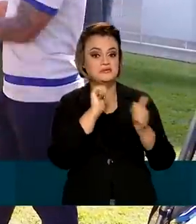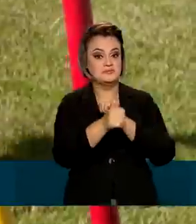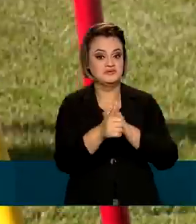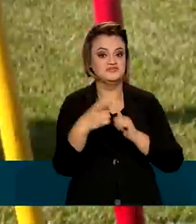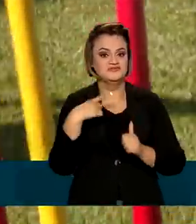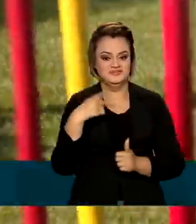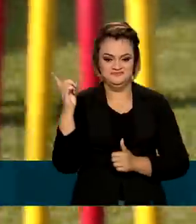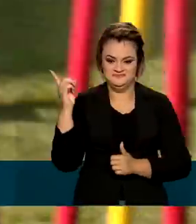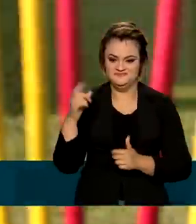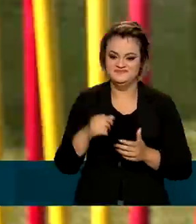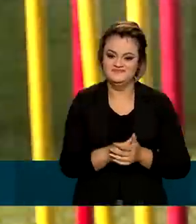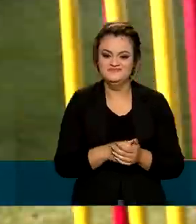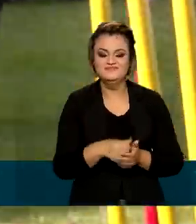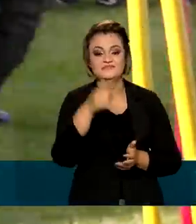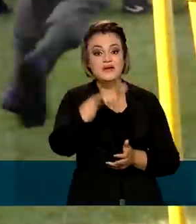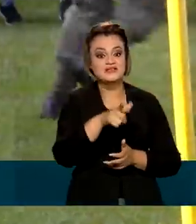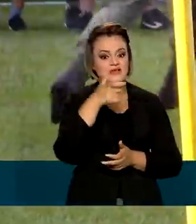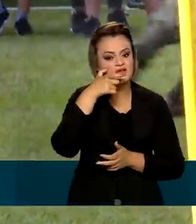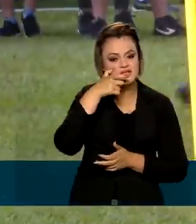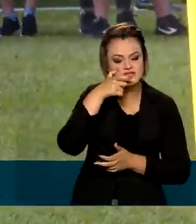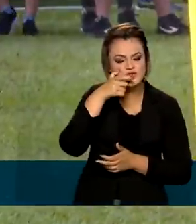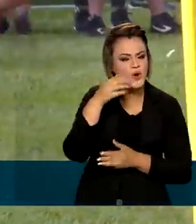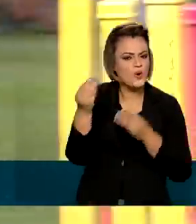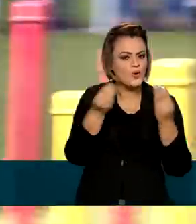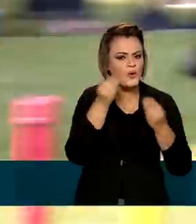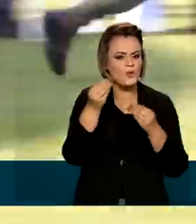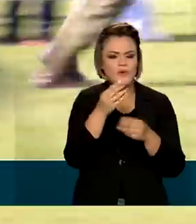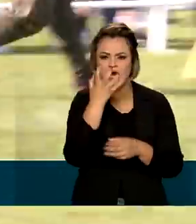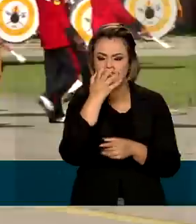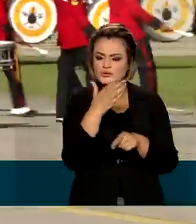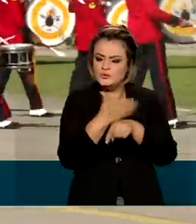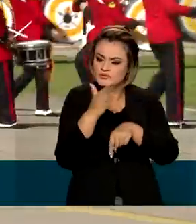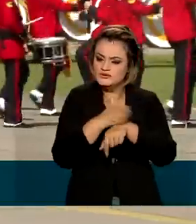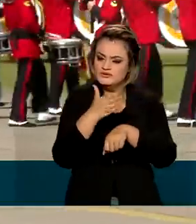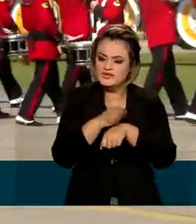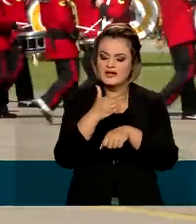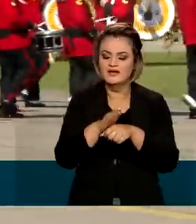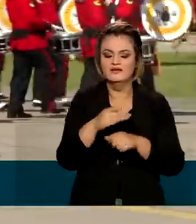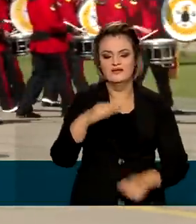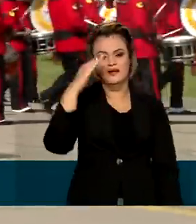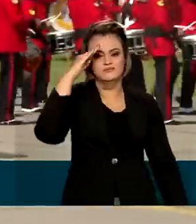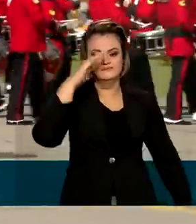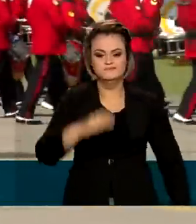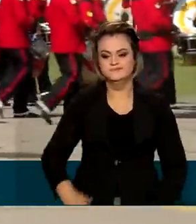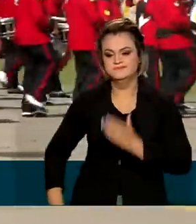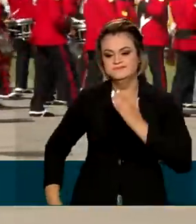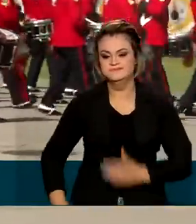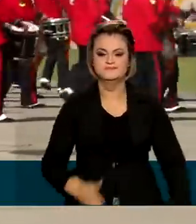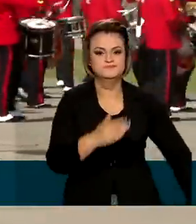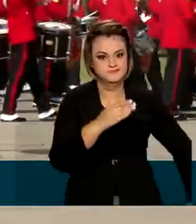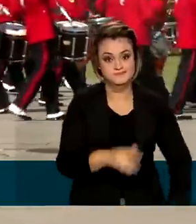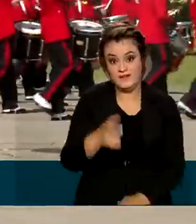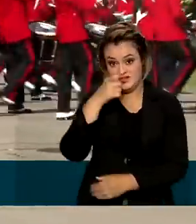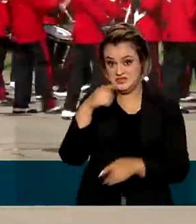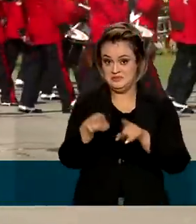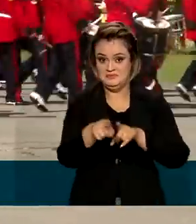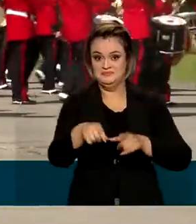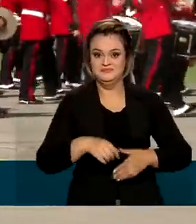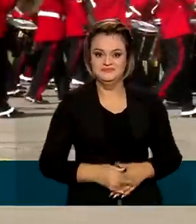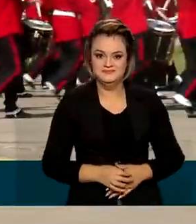esportivas. Eles ainda assistiram a demonstrações de cães e da banda marcial.